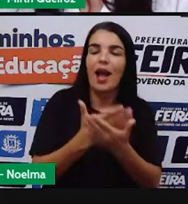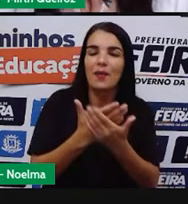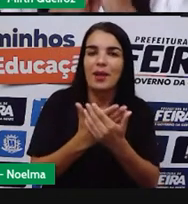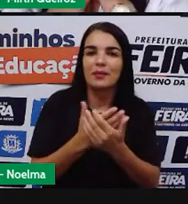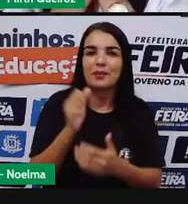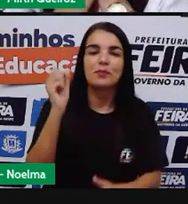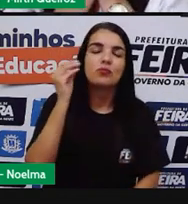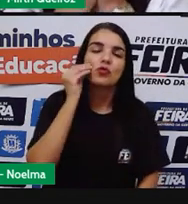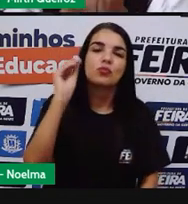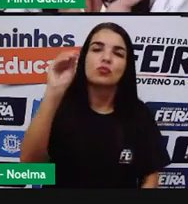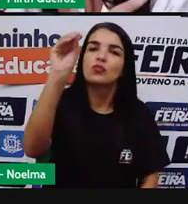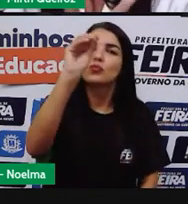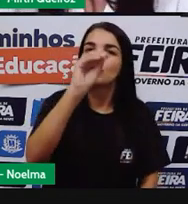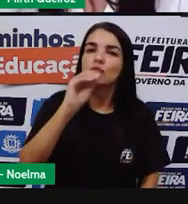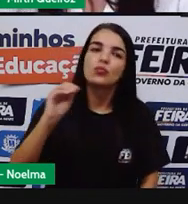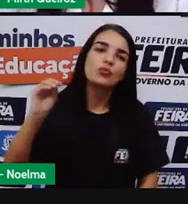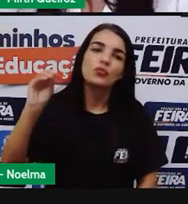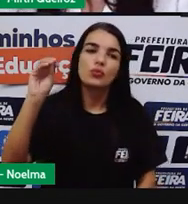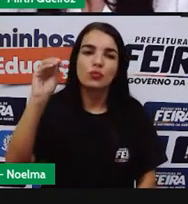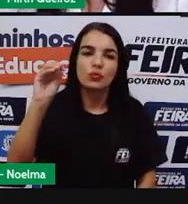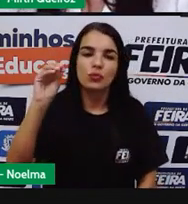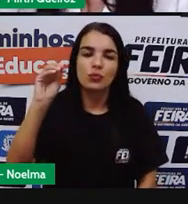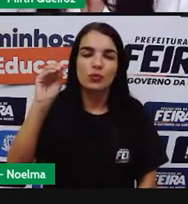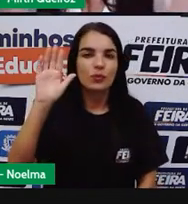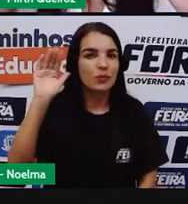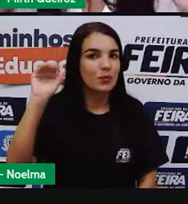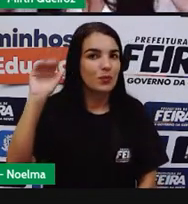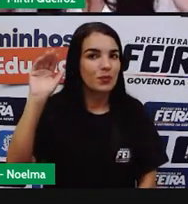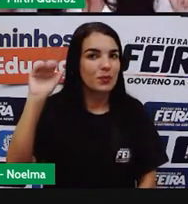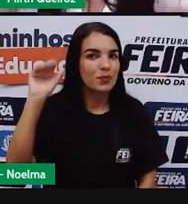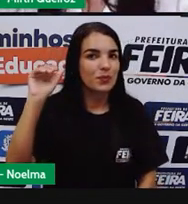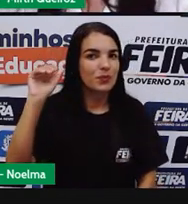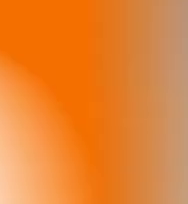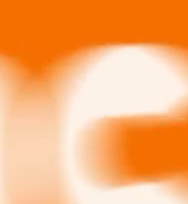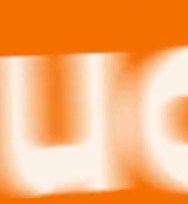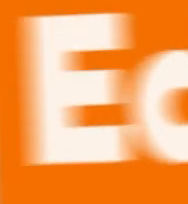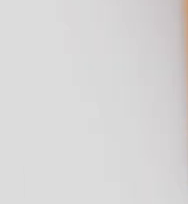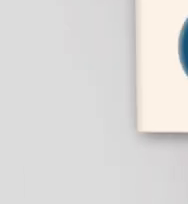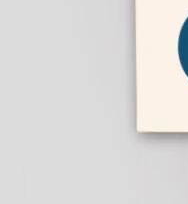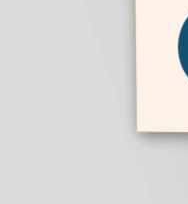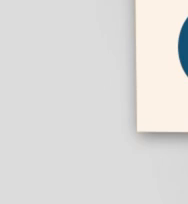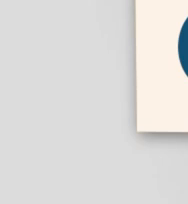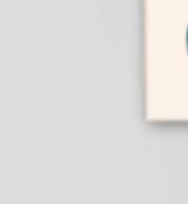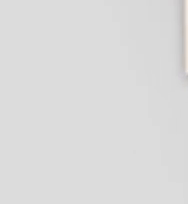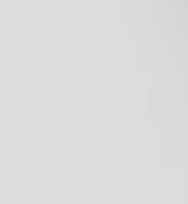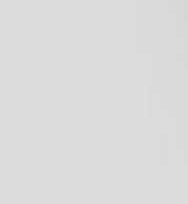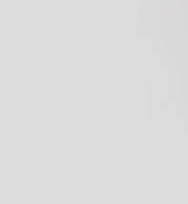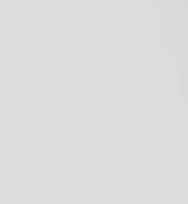vocês. Beijinho no coração de cada um de vocês e até mais. Tchau, tchau.